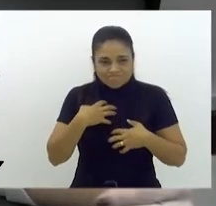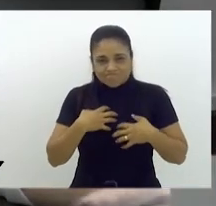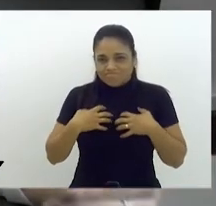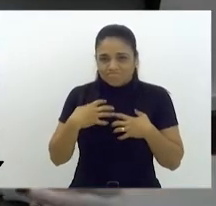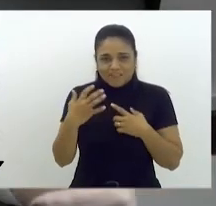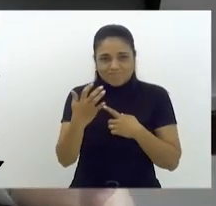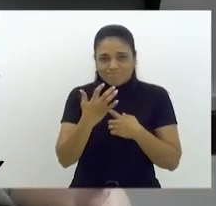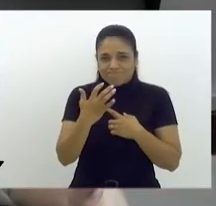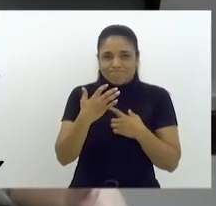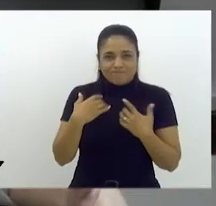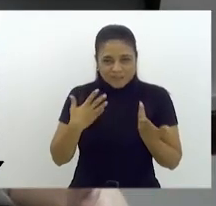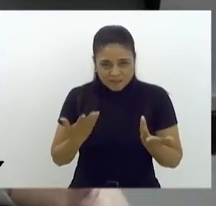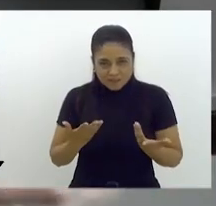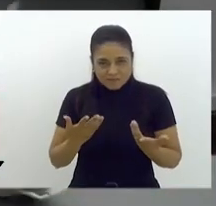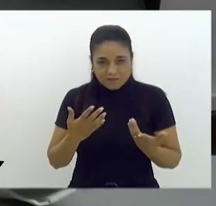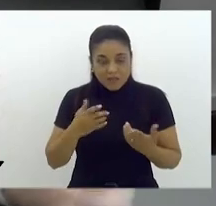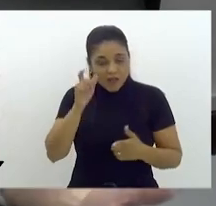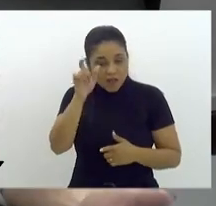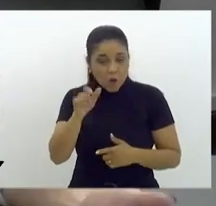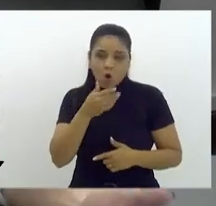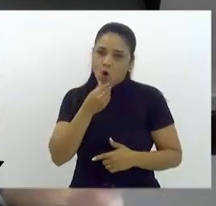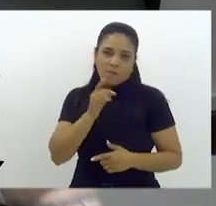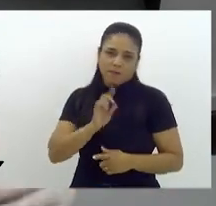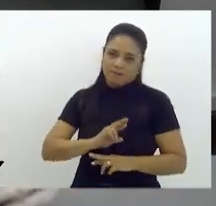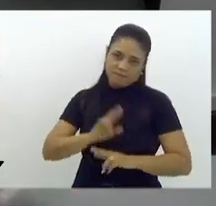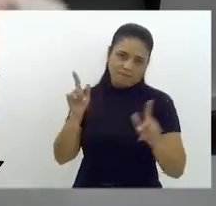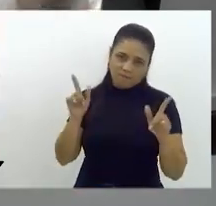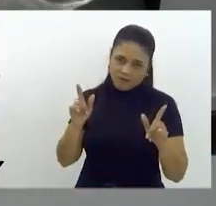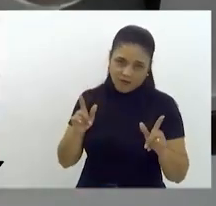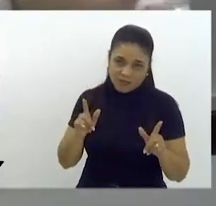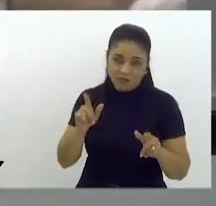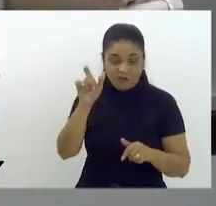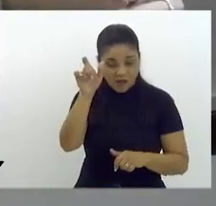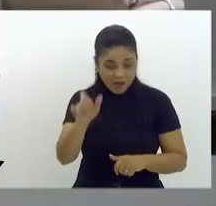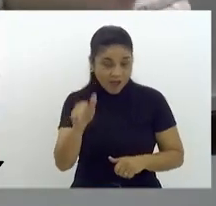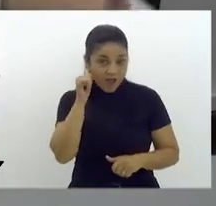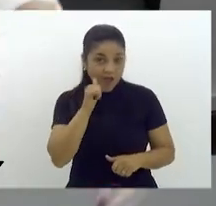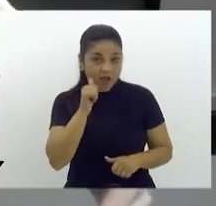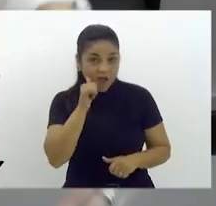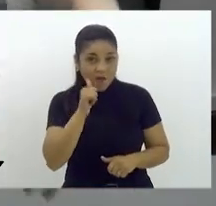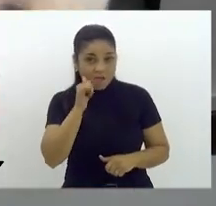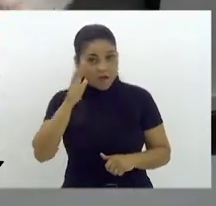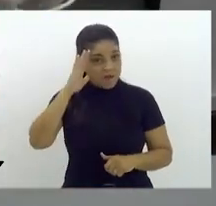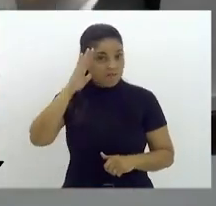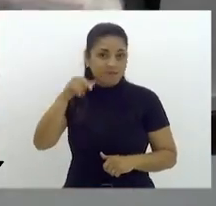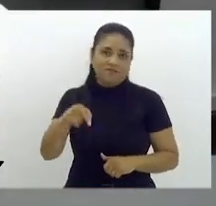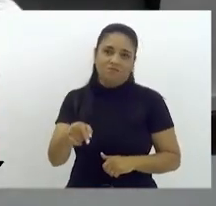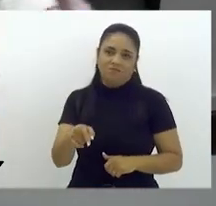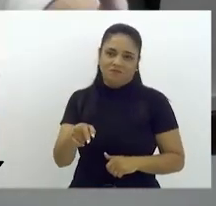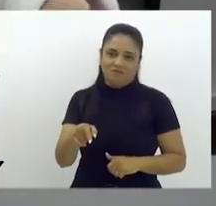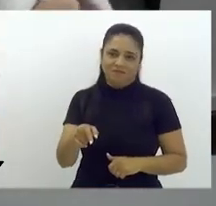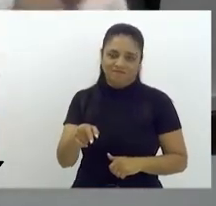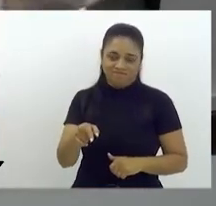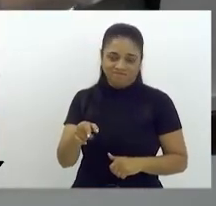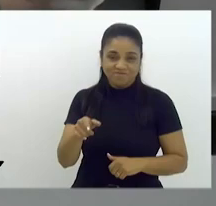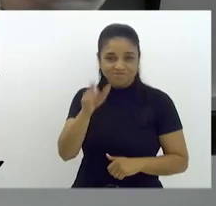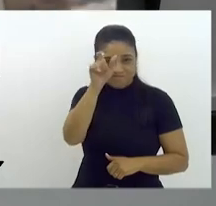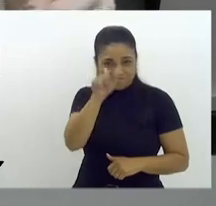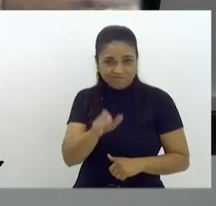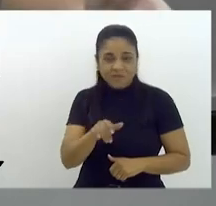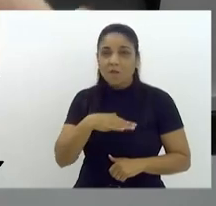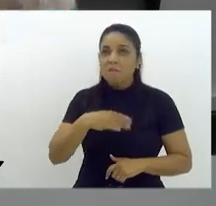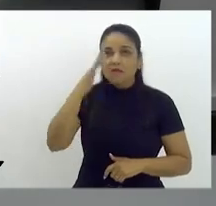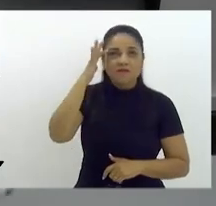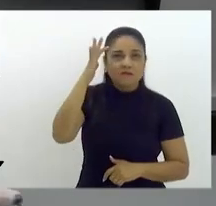forma é isso que a gente precisa compreender porque as mulheres são mais alvo porque se a mulher ficar exposta né Deputado no meio Imagina